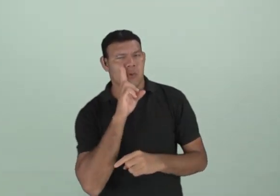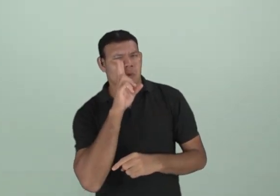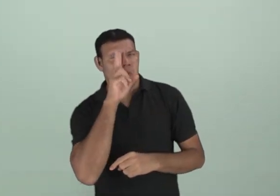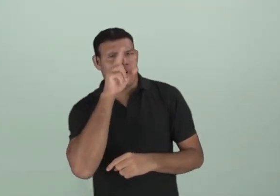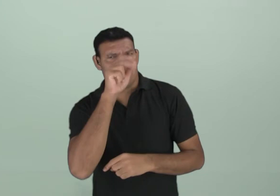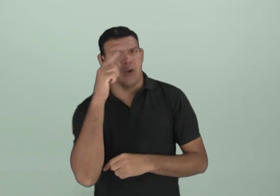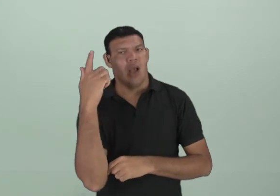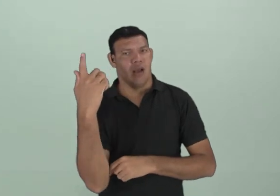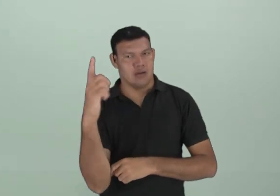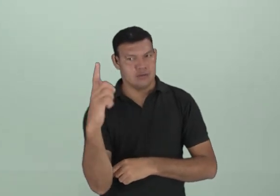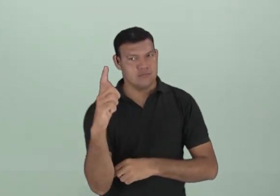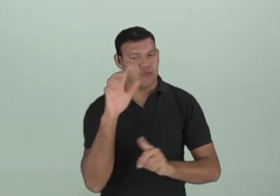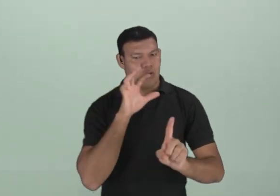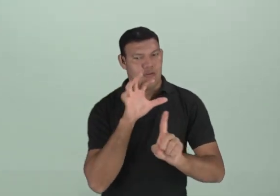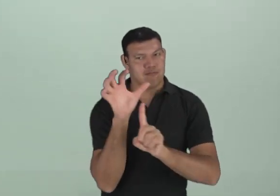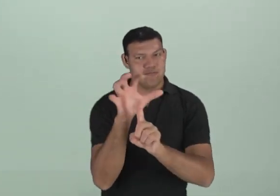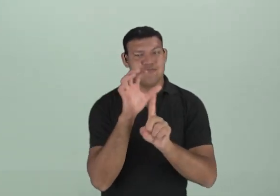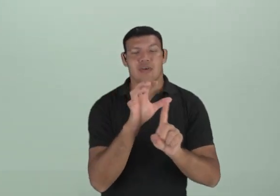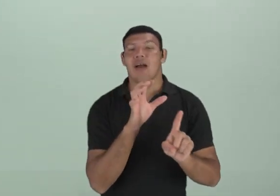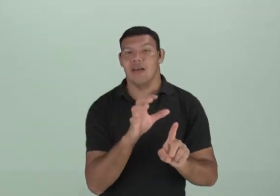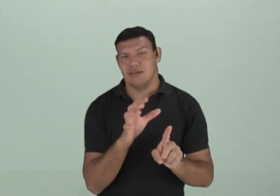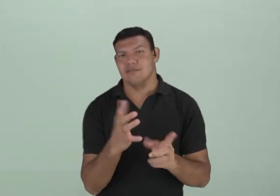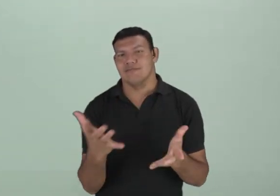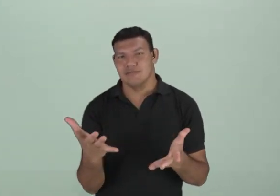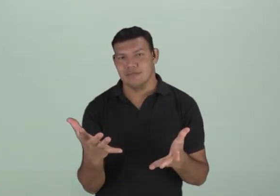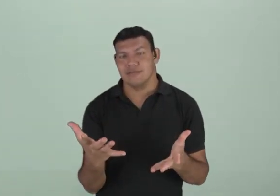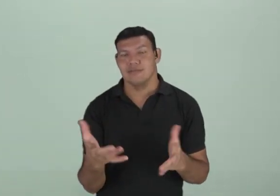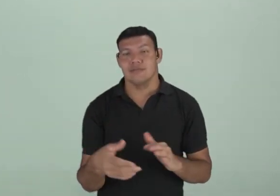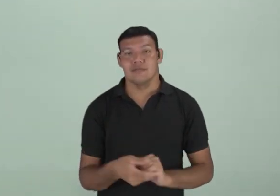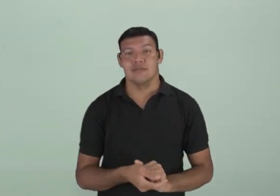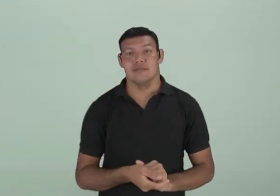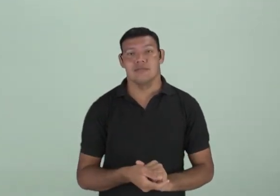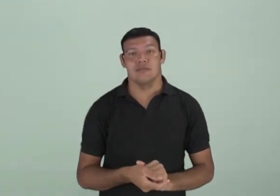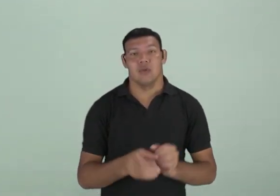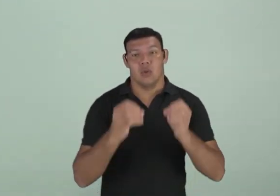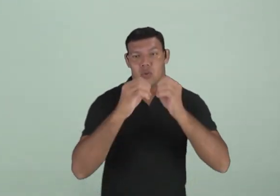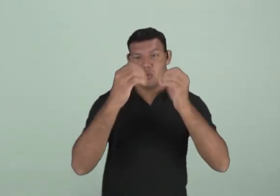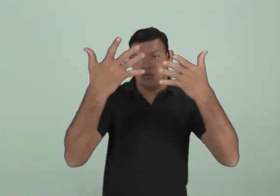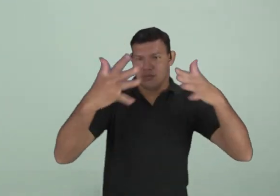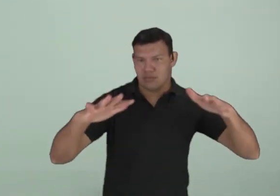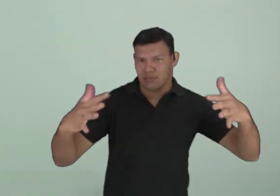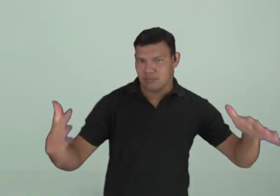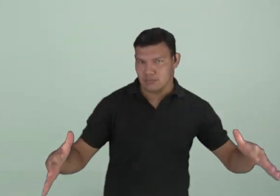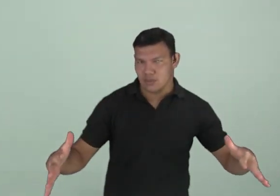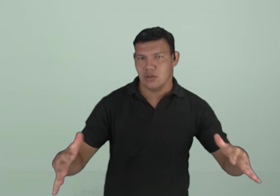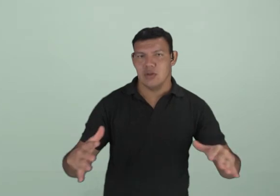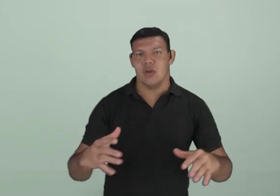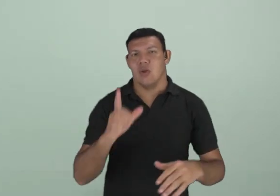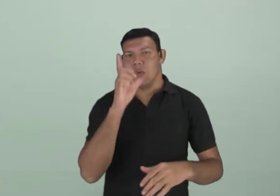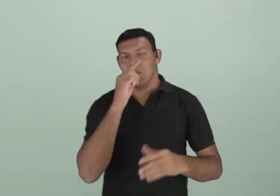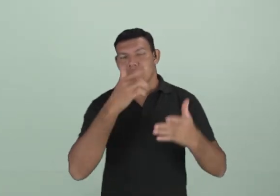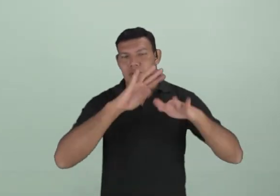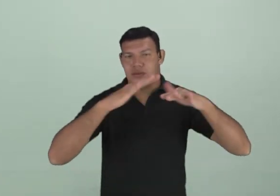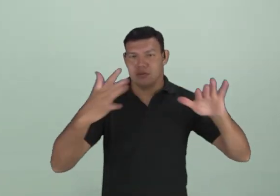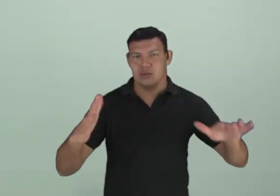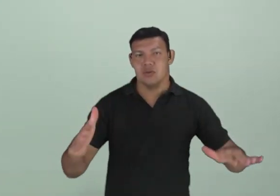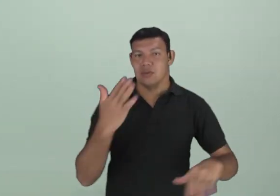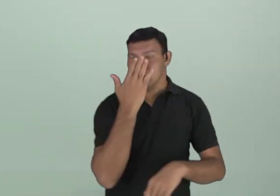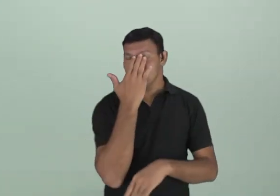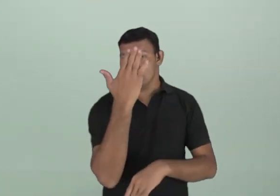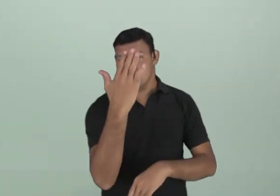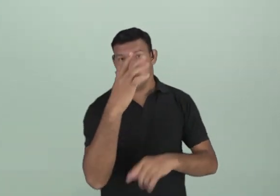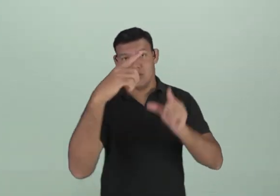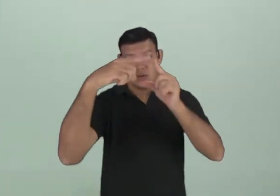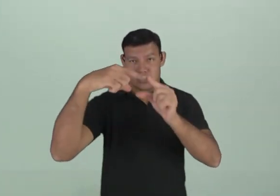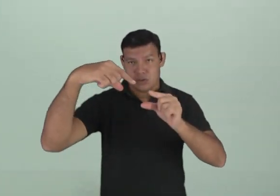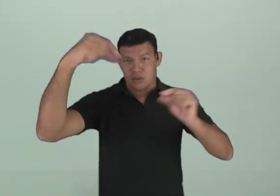certa força que permite com que ela influencie, né, as marés. Né? Então, o oceano, né, o mar que está voltado